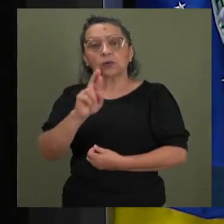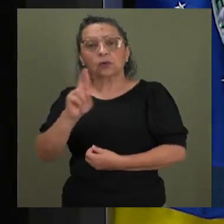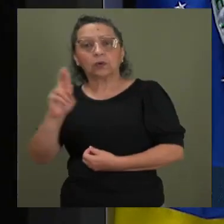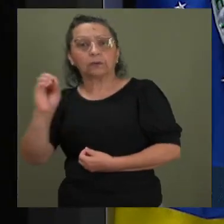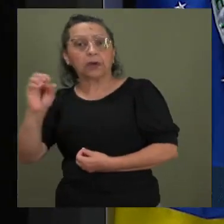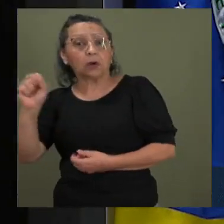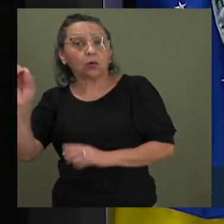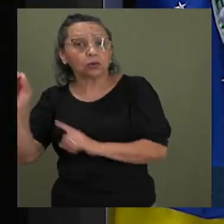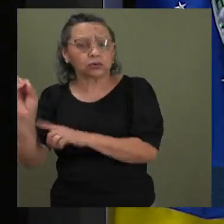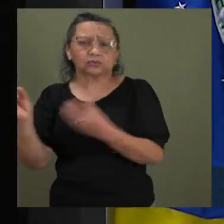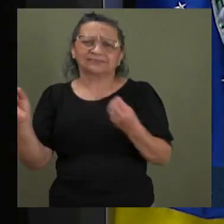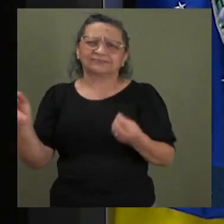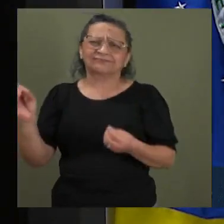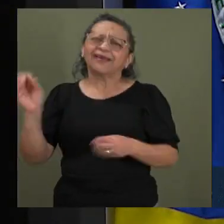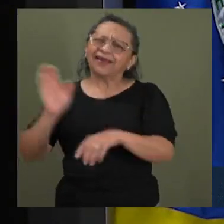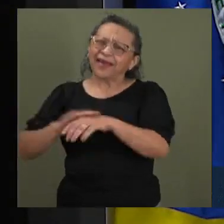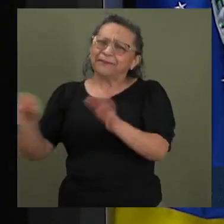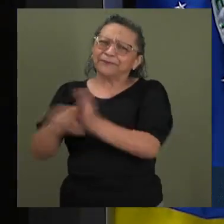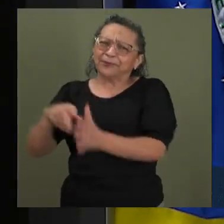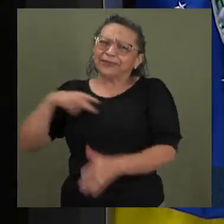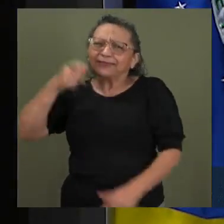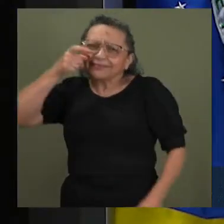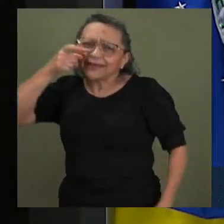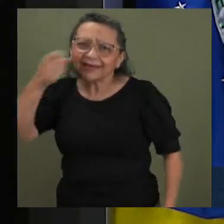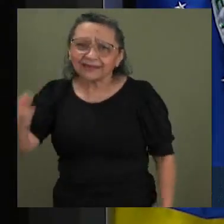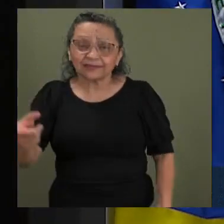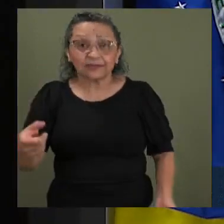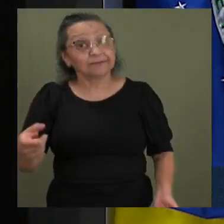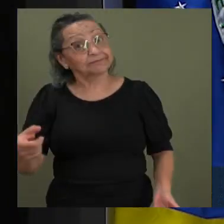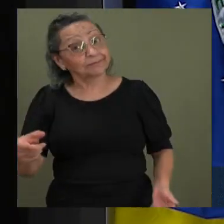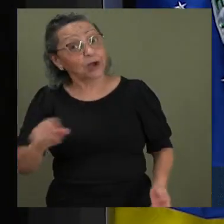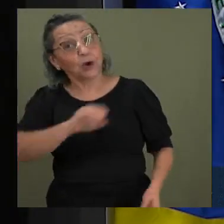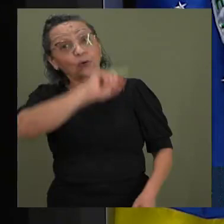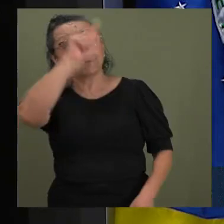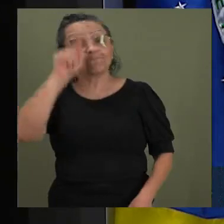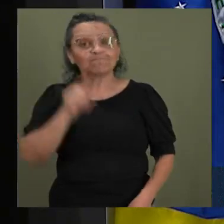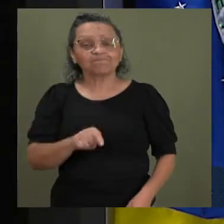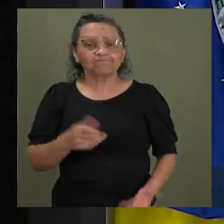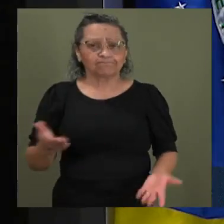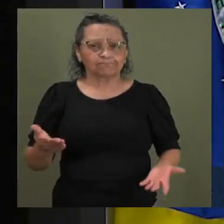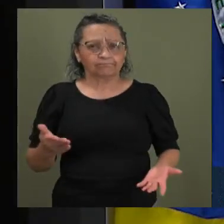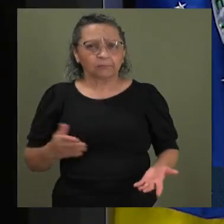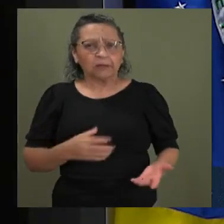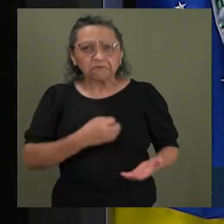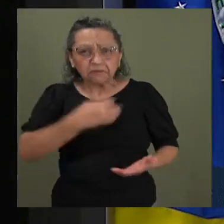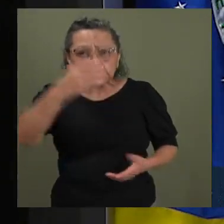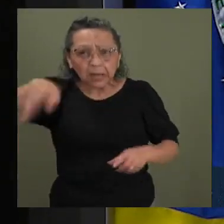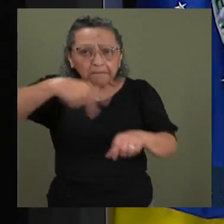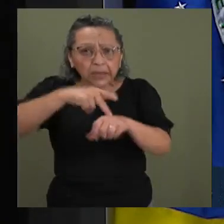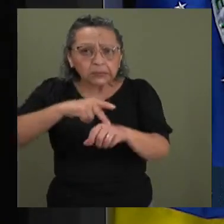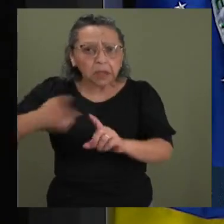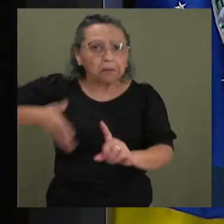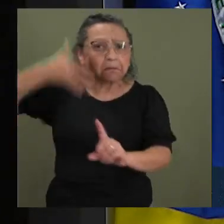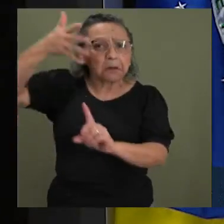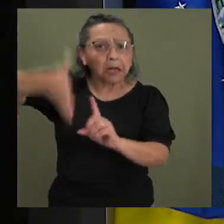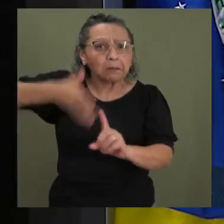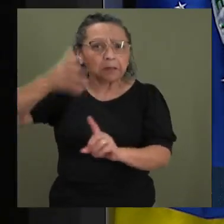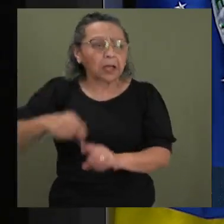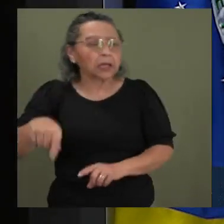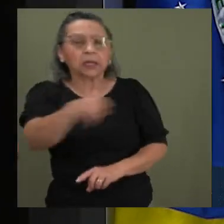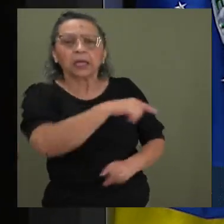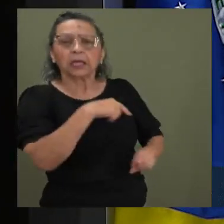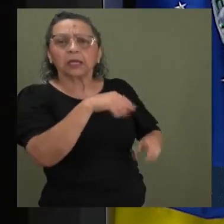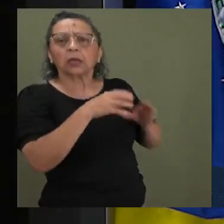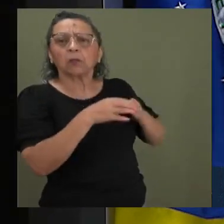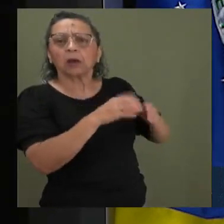É um conflito de interesse. Ou não? Fazer palestra no exterior a convite de uma ONG,